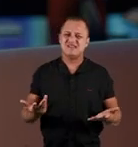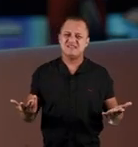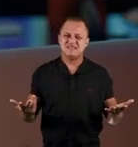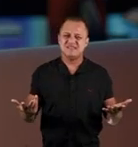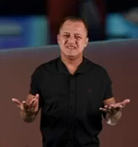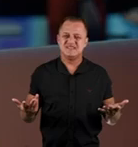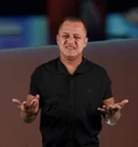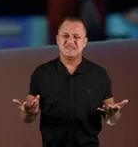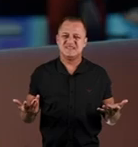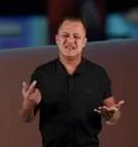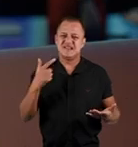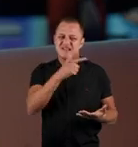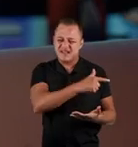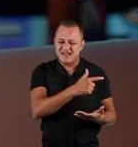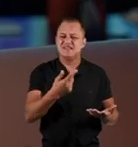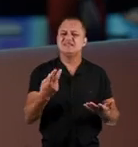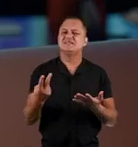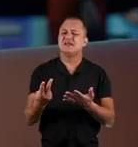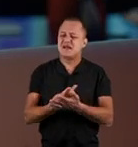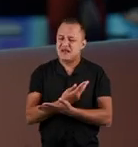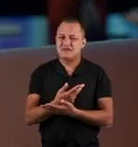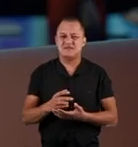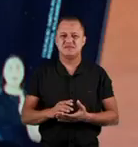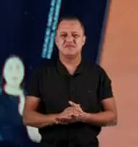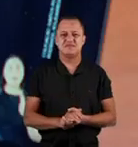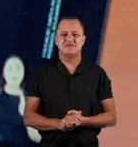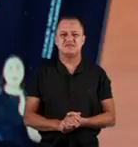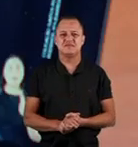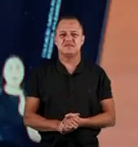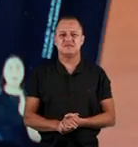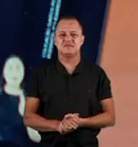preso Essa é a maior das